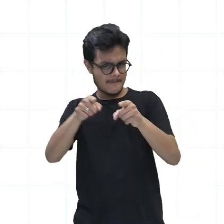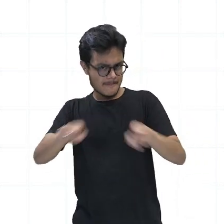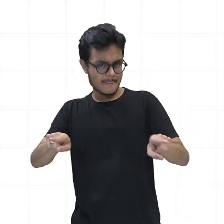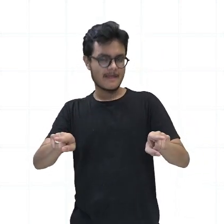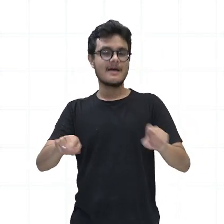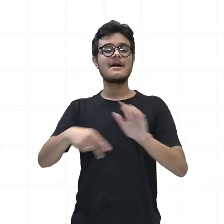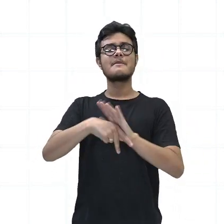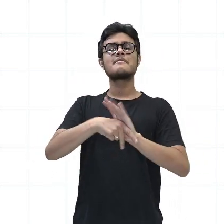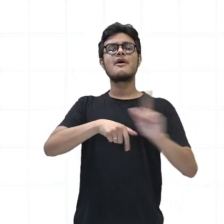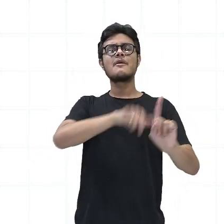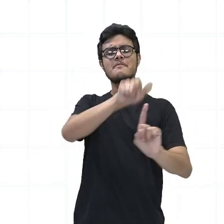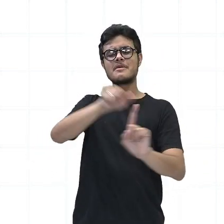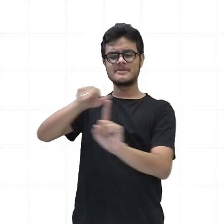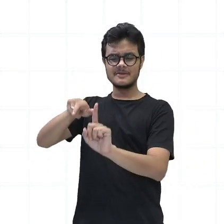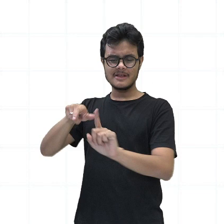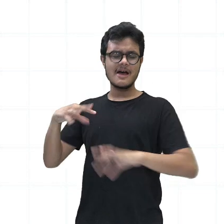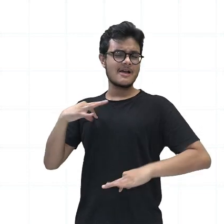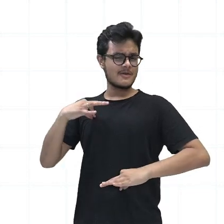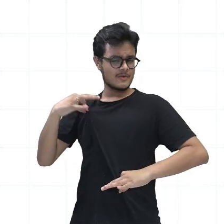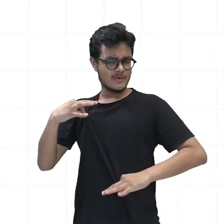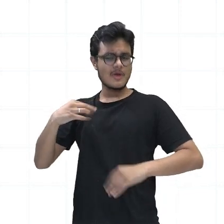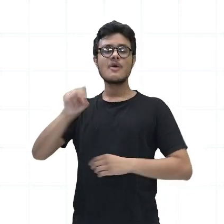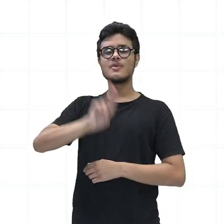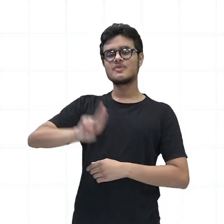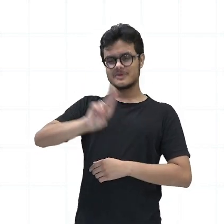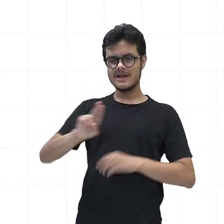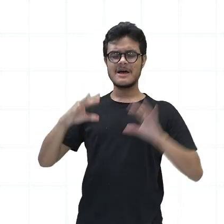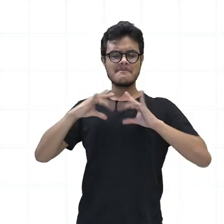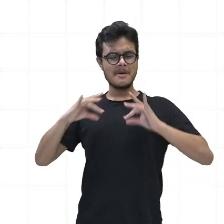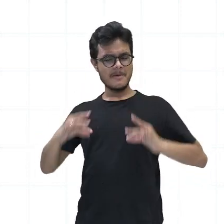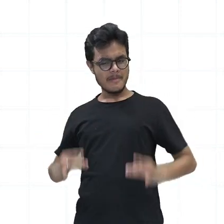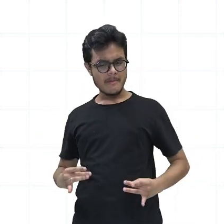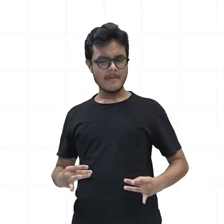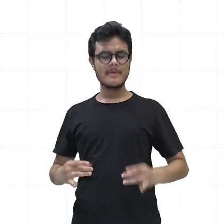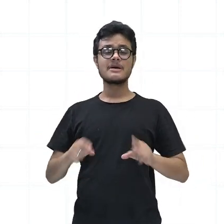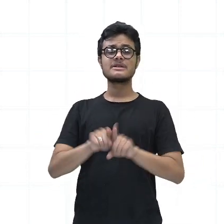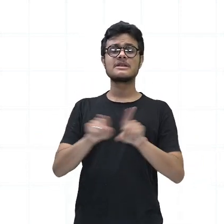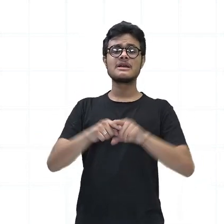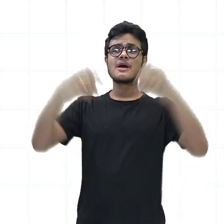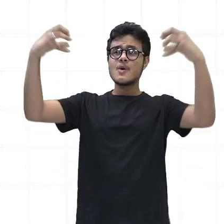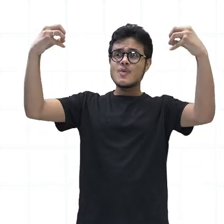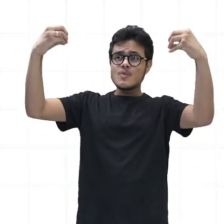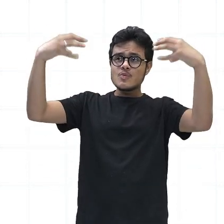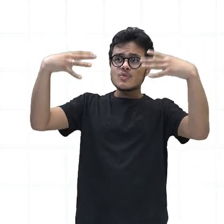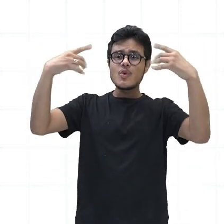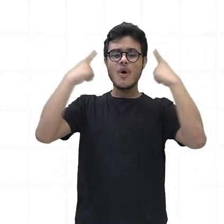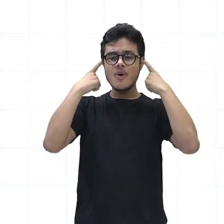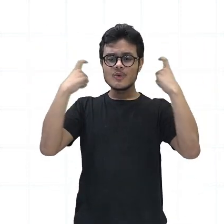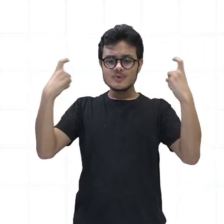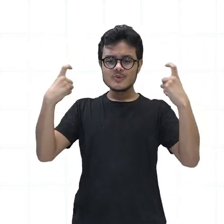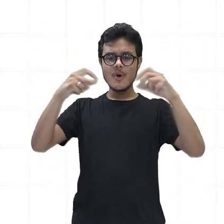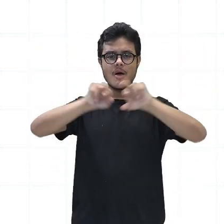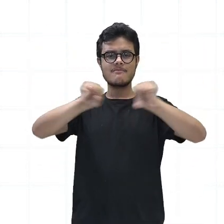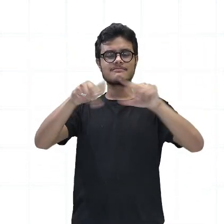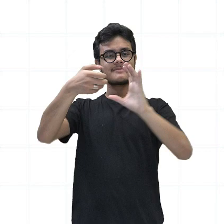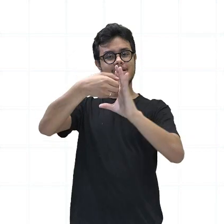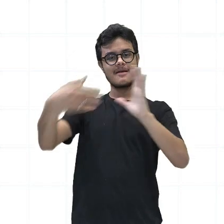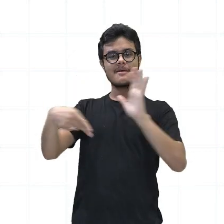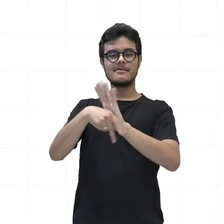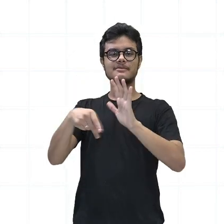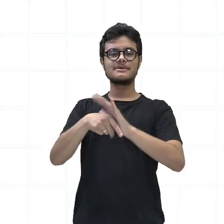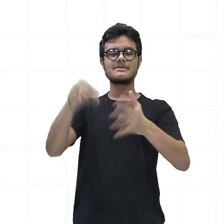enredos, personagens, figurinos, adereços, cenários, iluminação, sonoplastia, caracterização, formas